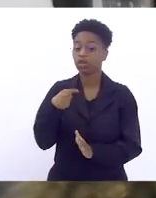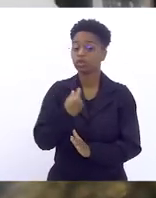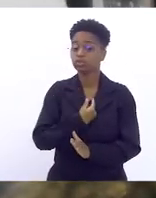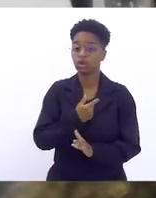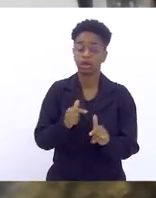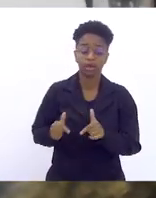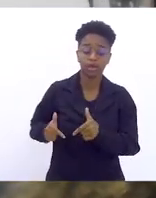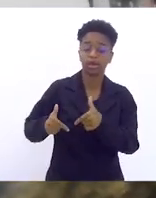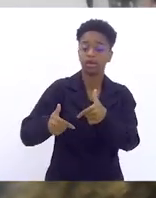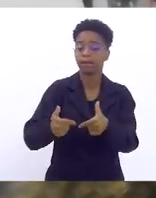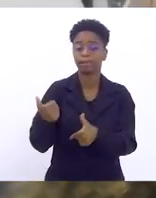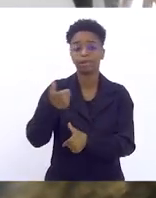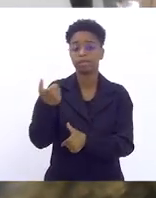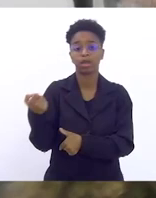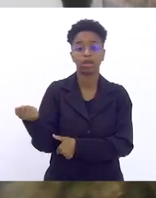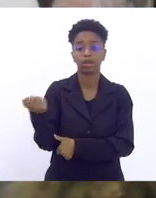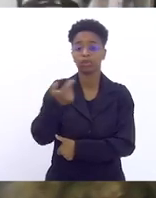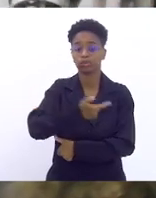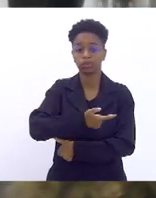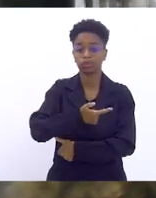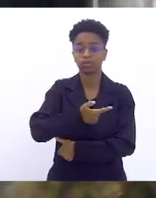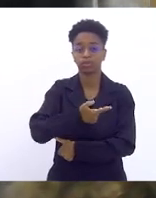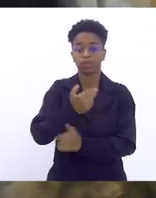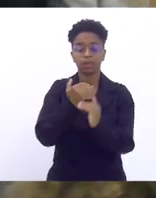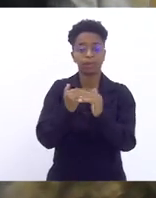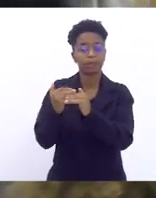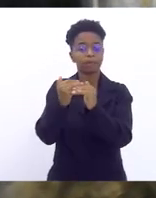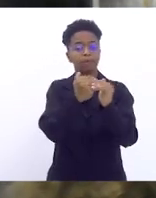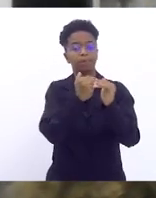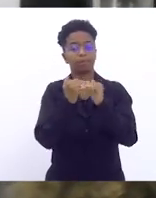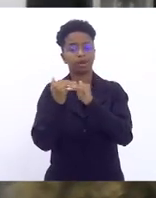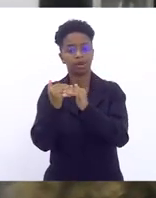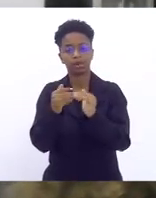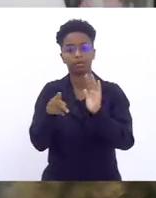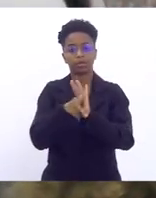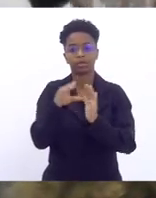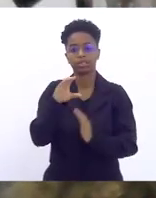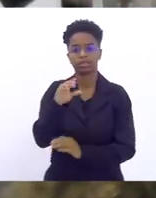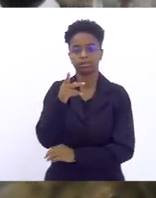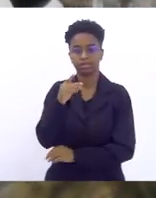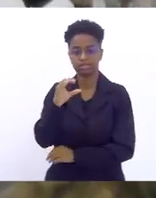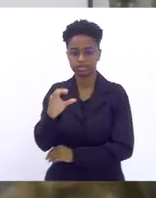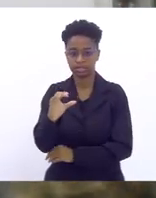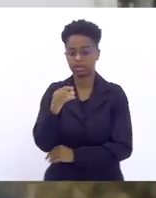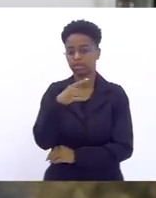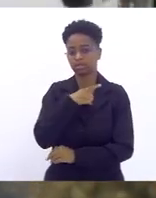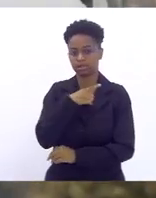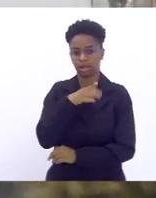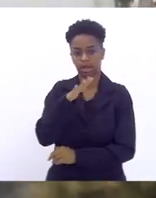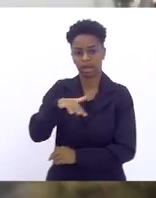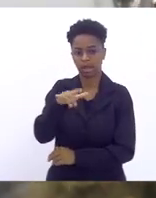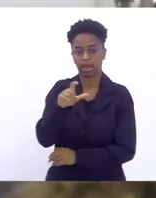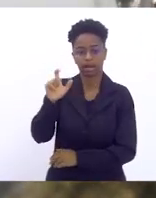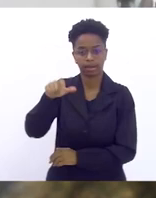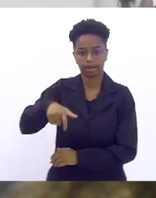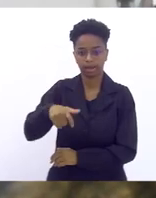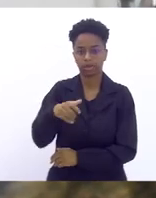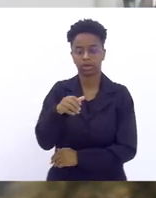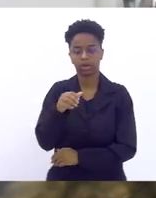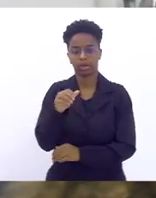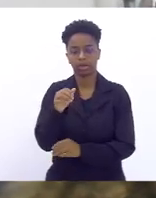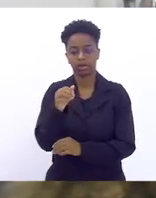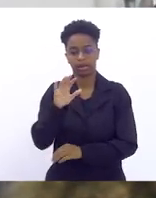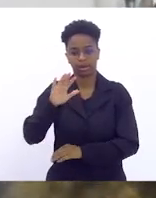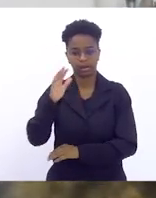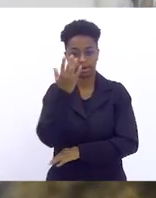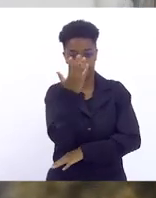de da própria padronização que o CPC tem para créditos ambientais